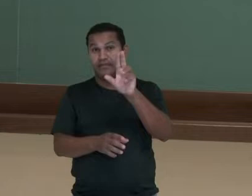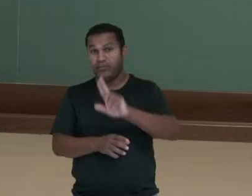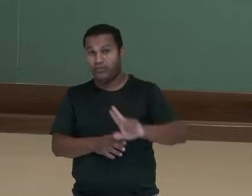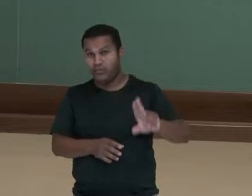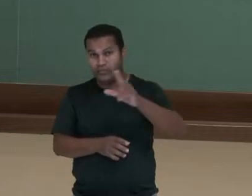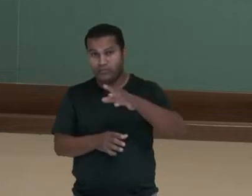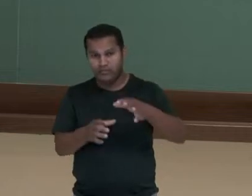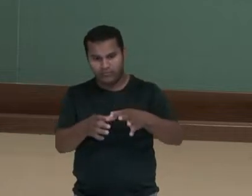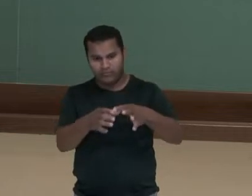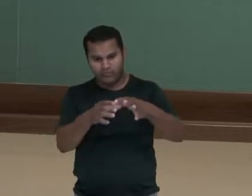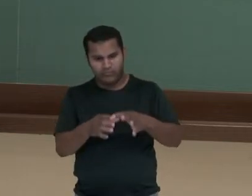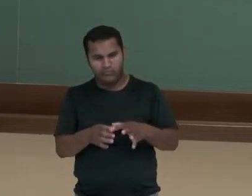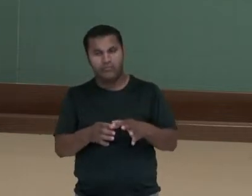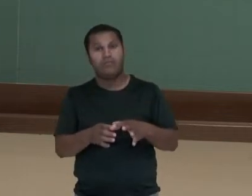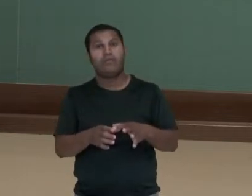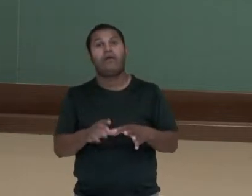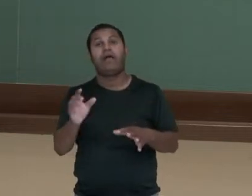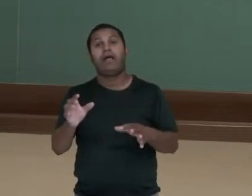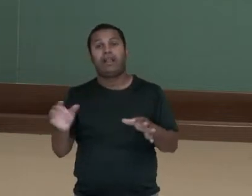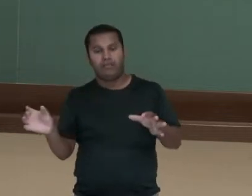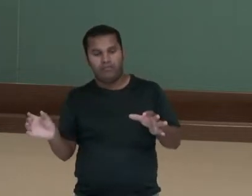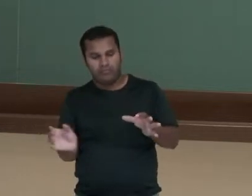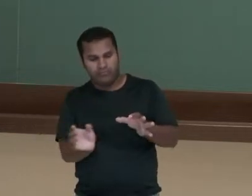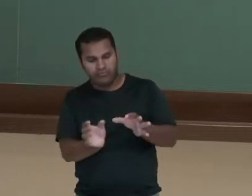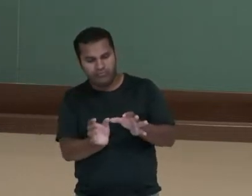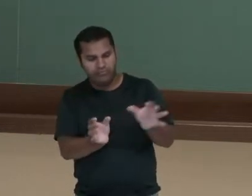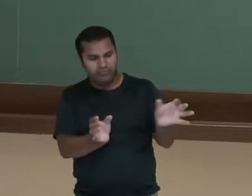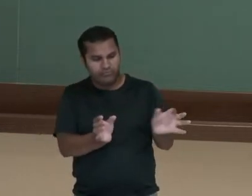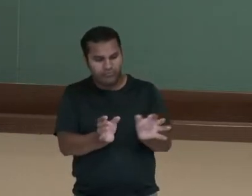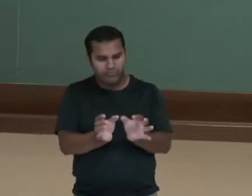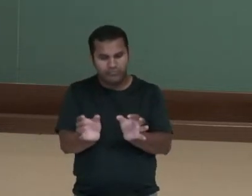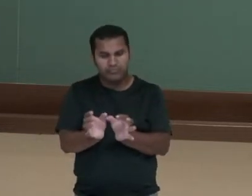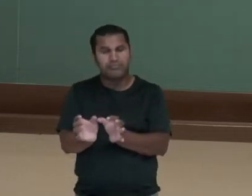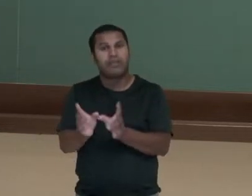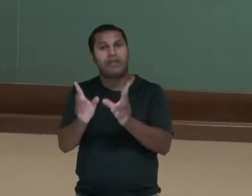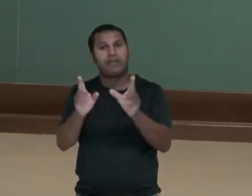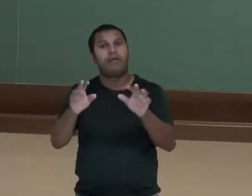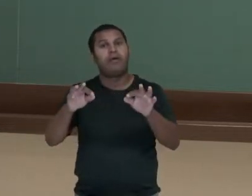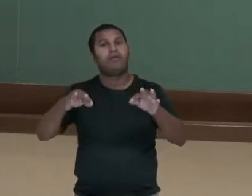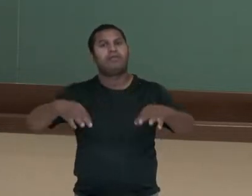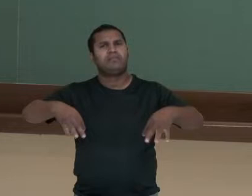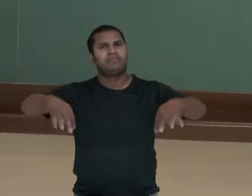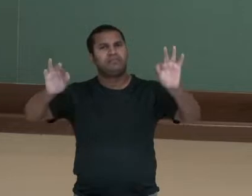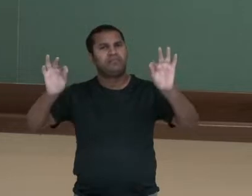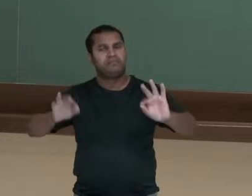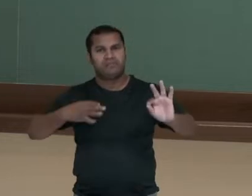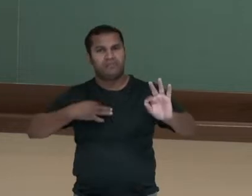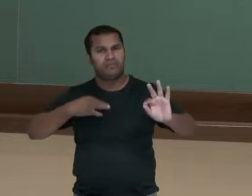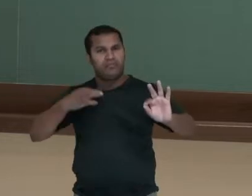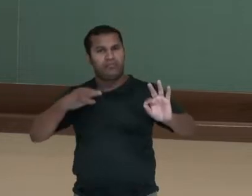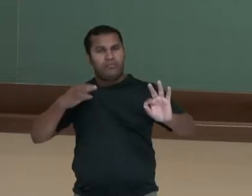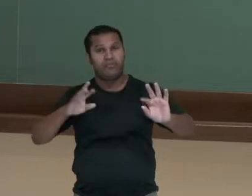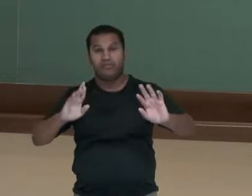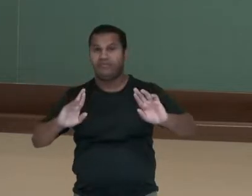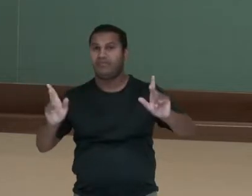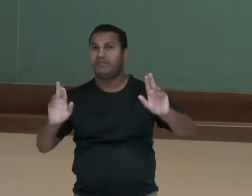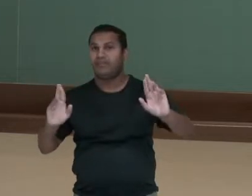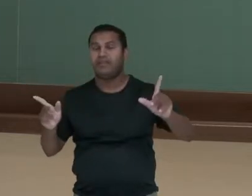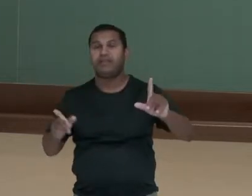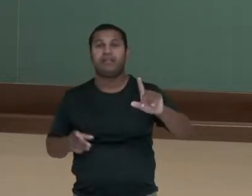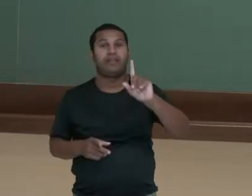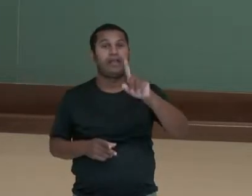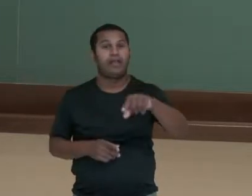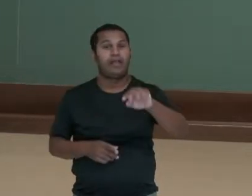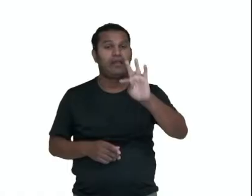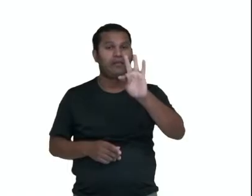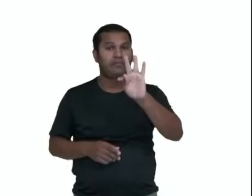tecido biológico, né? Por exemplo, tecido ósseo, tecido sanguíneo, tecido cartilaginoso, né? São tecidos